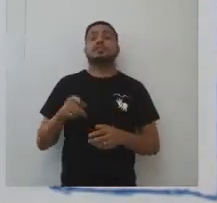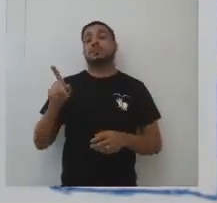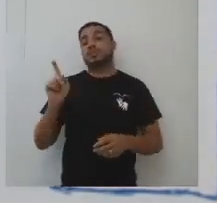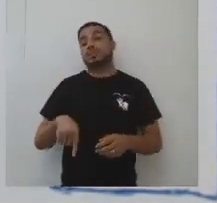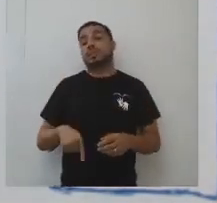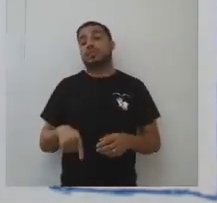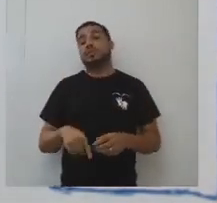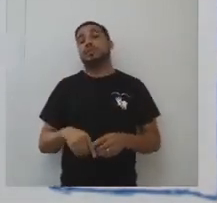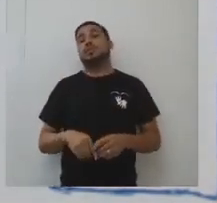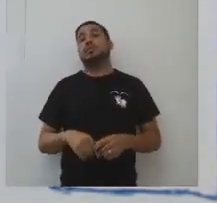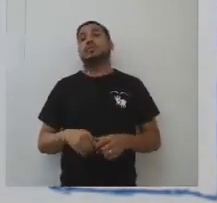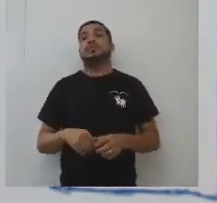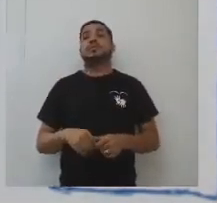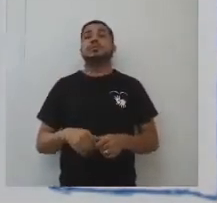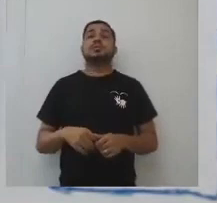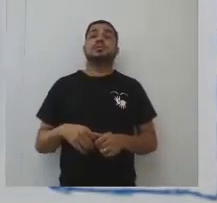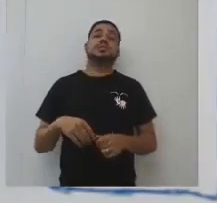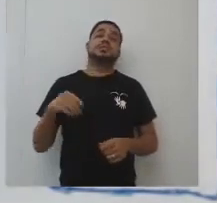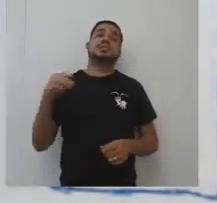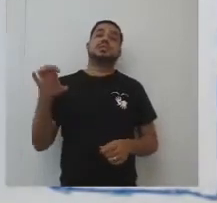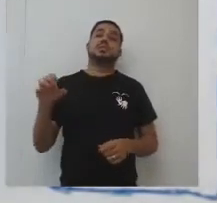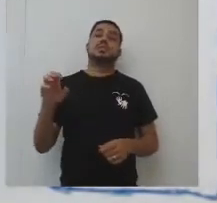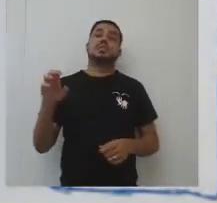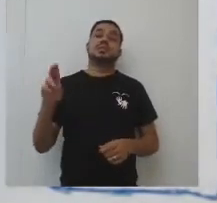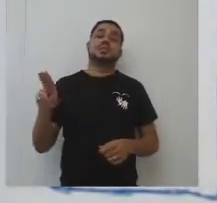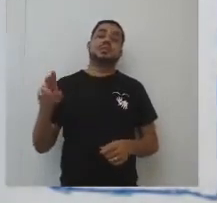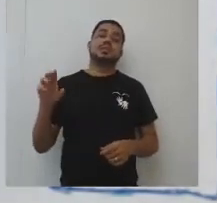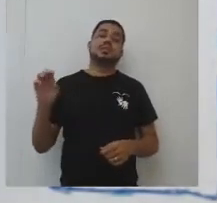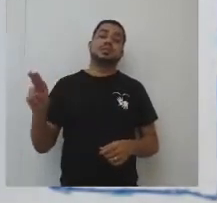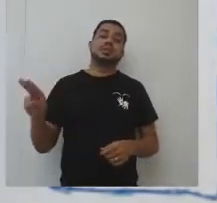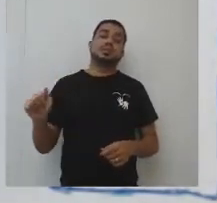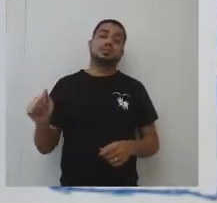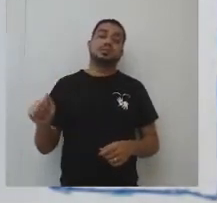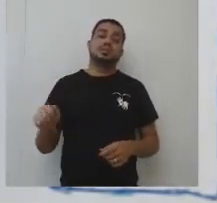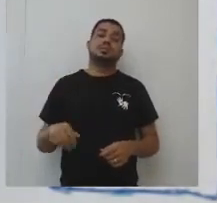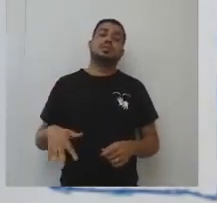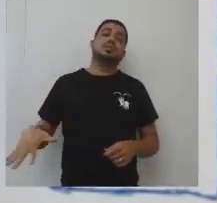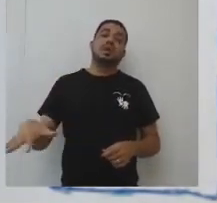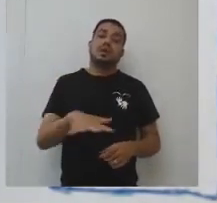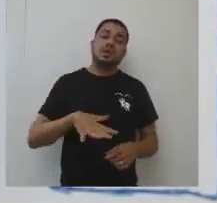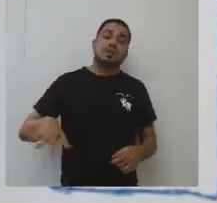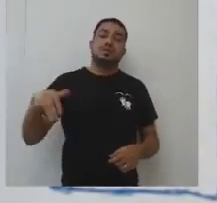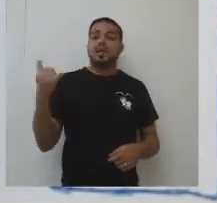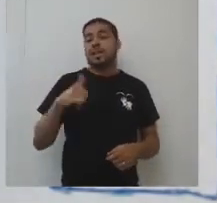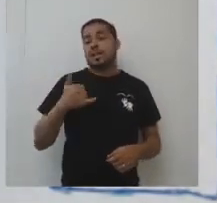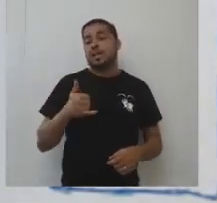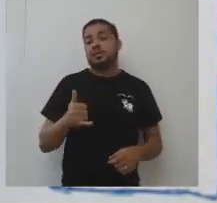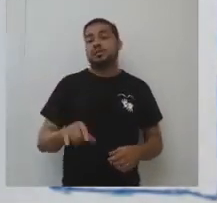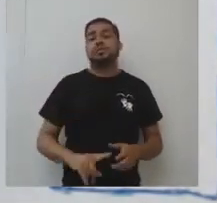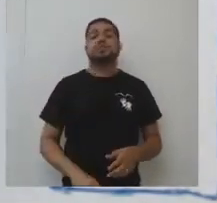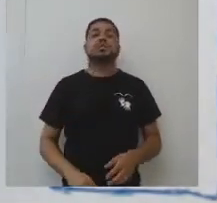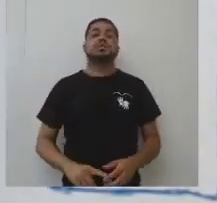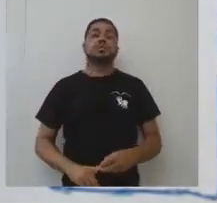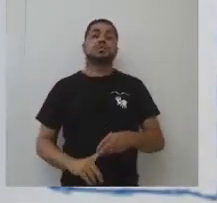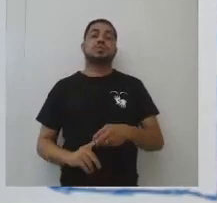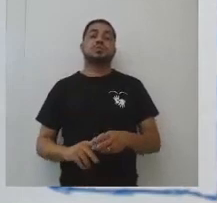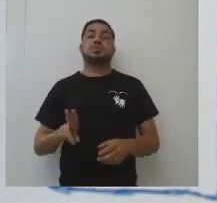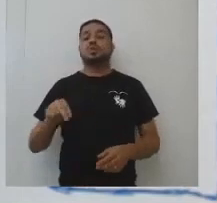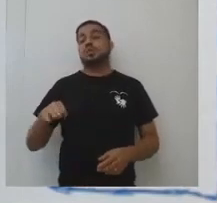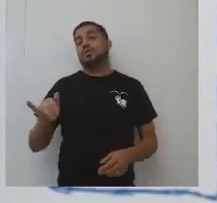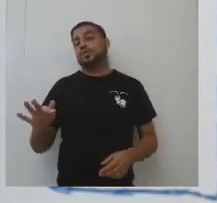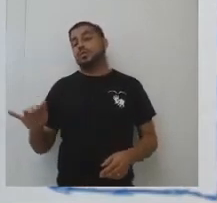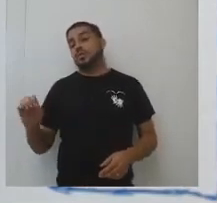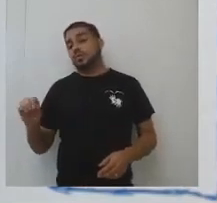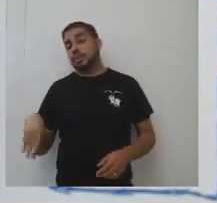um céu. É o chamado céu, que é o campo elétrico uniforme, onde o vetor